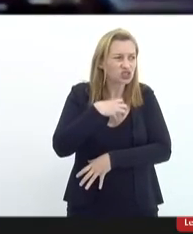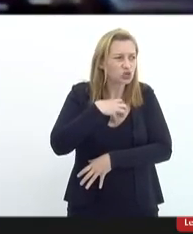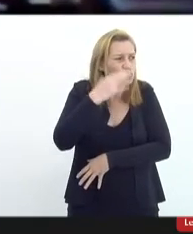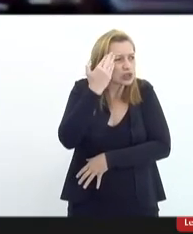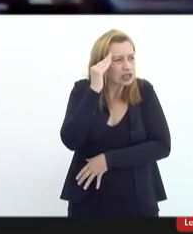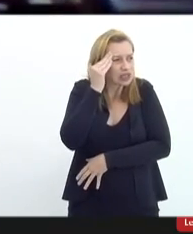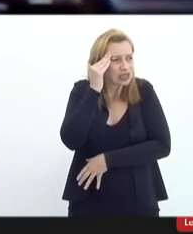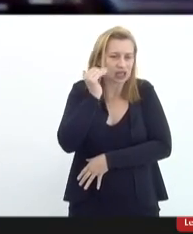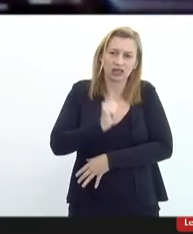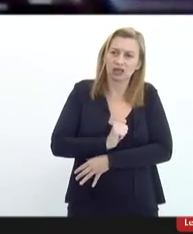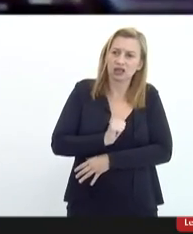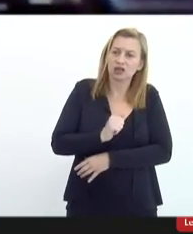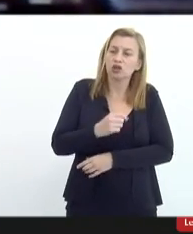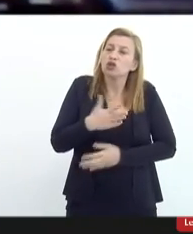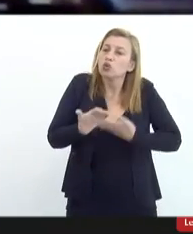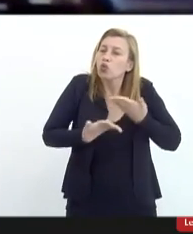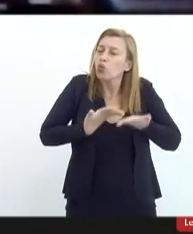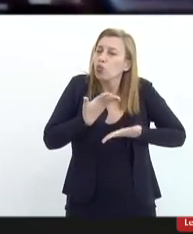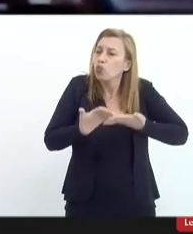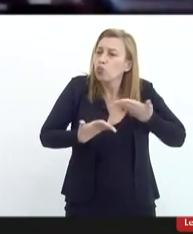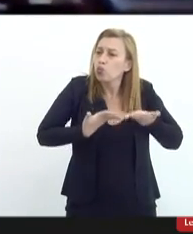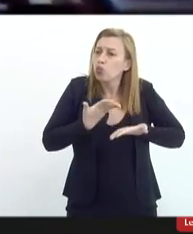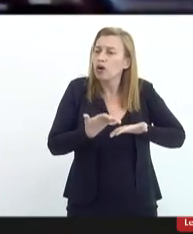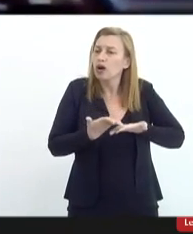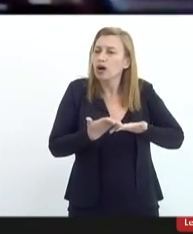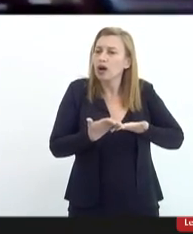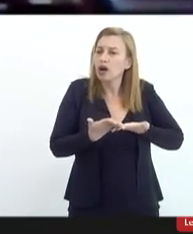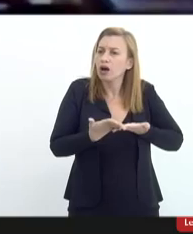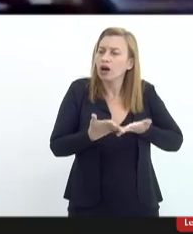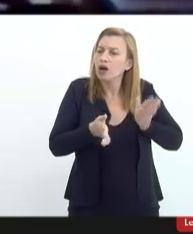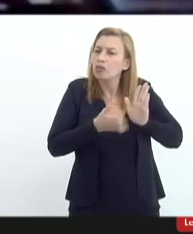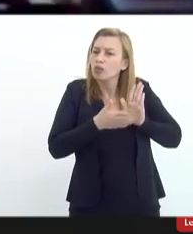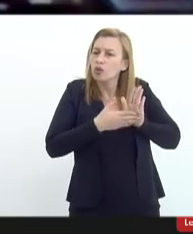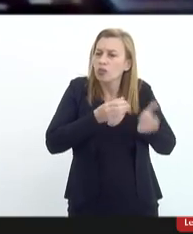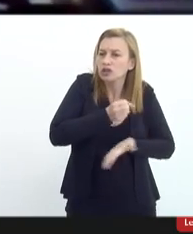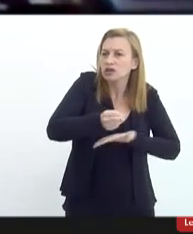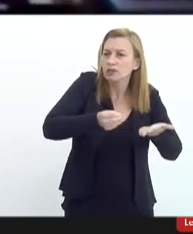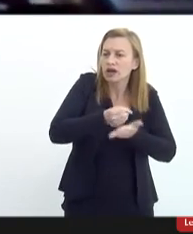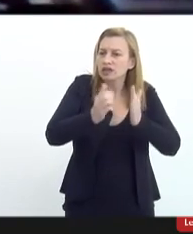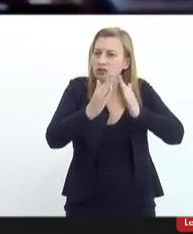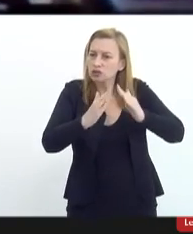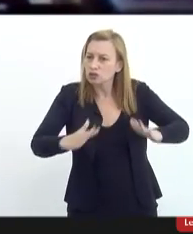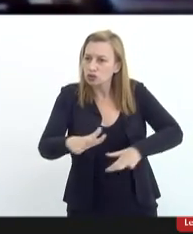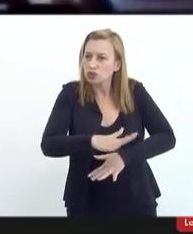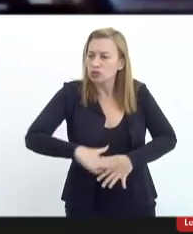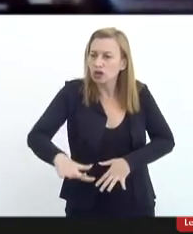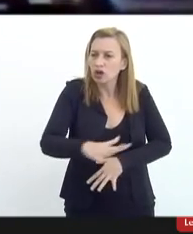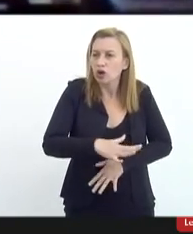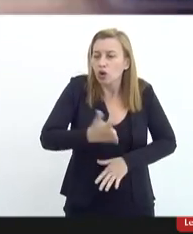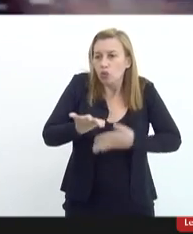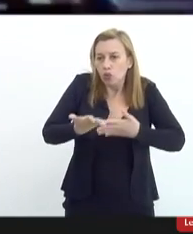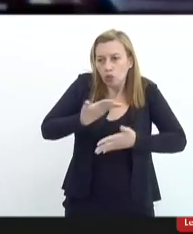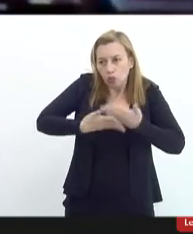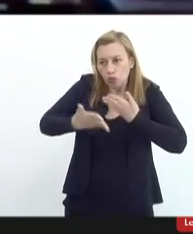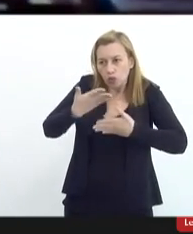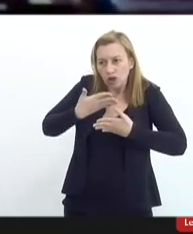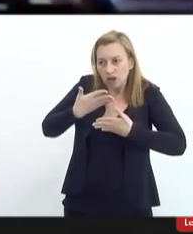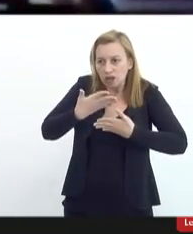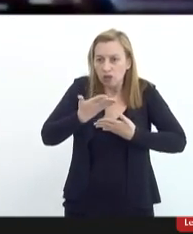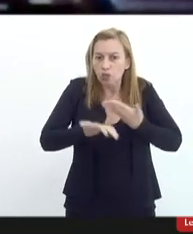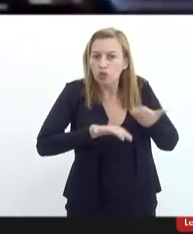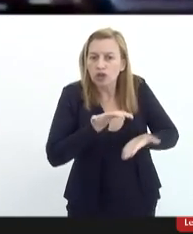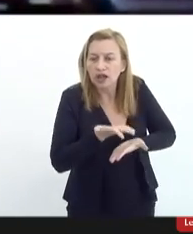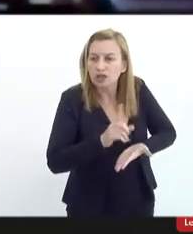entender que o cuidar é a proposta básica do terreiro, cuidar de si, cuidar dos